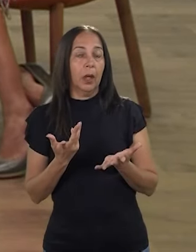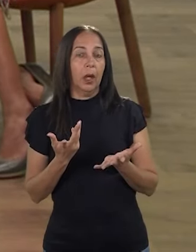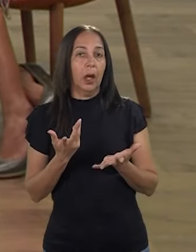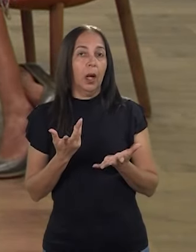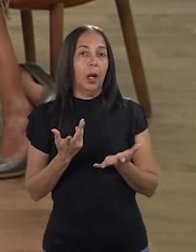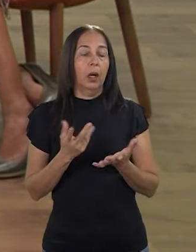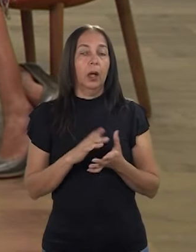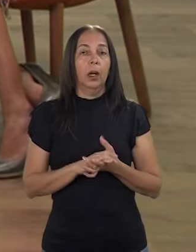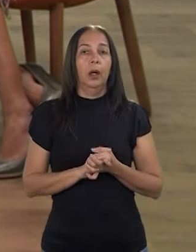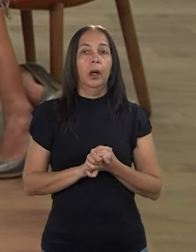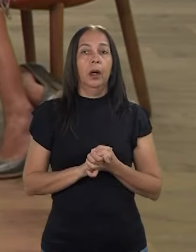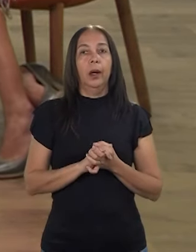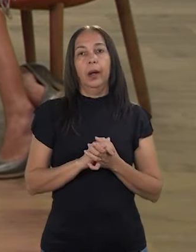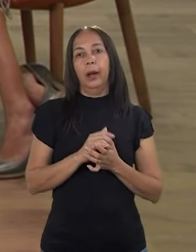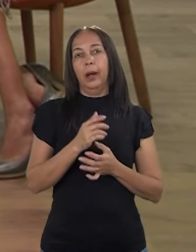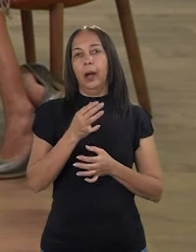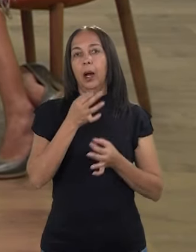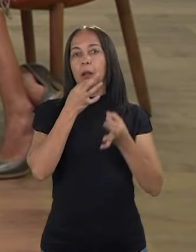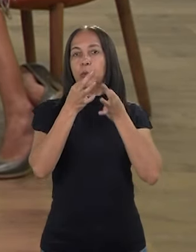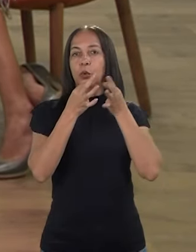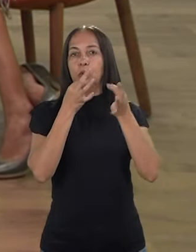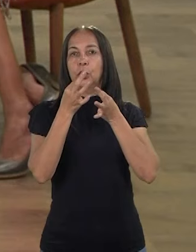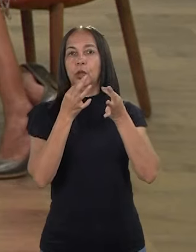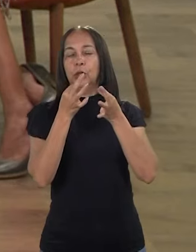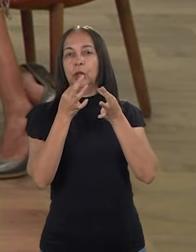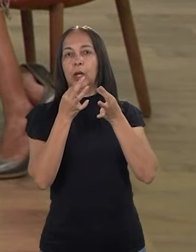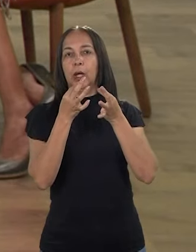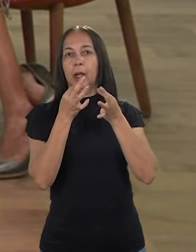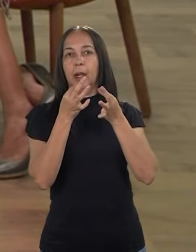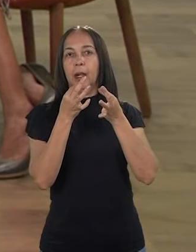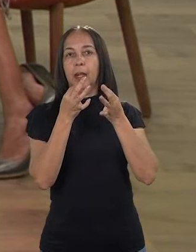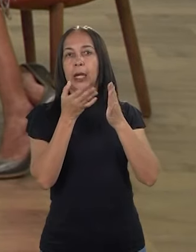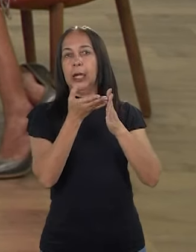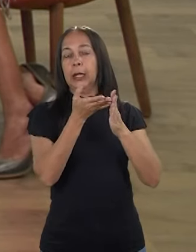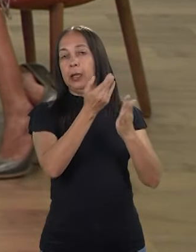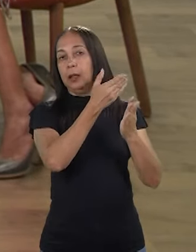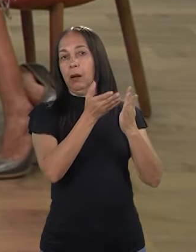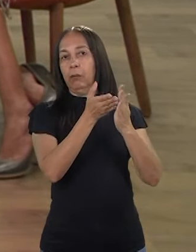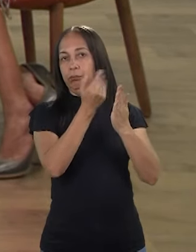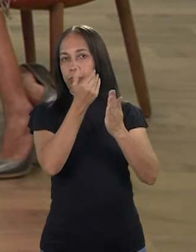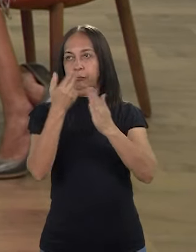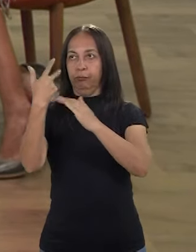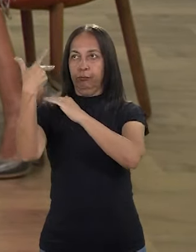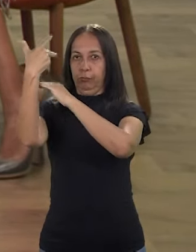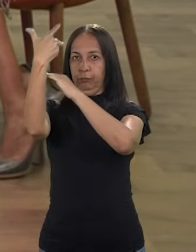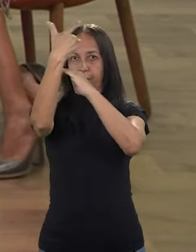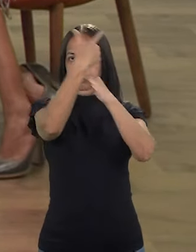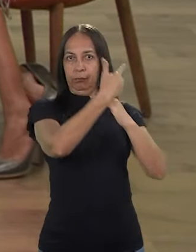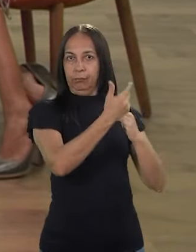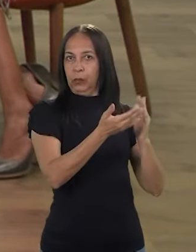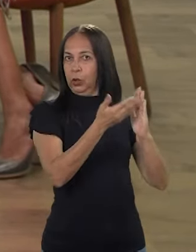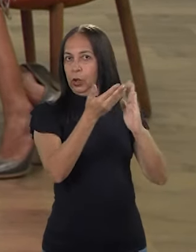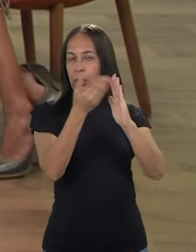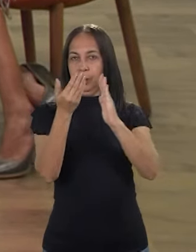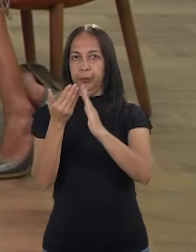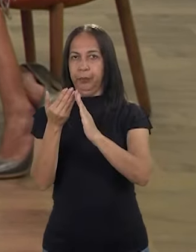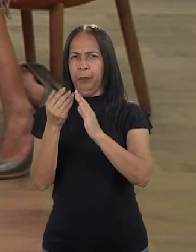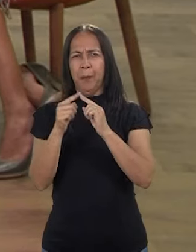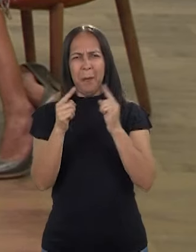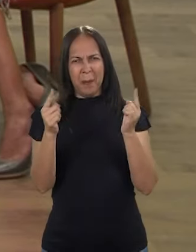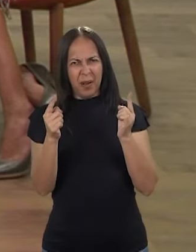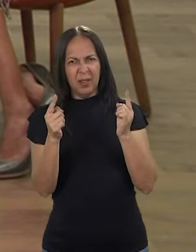mundo inteiro se coloca a no posicionamento de retirar de banir o reconhecimento facial de todas as suas plataformas e